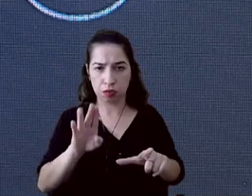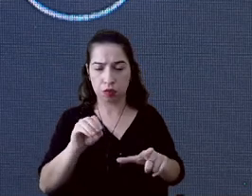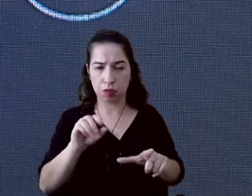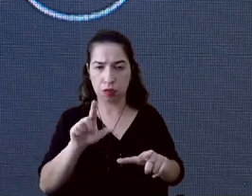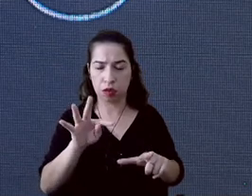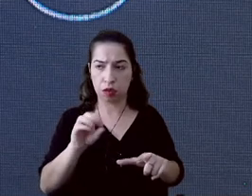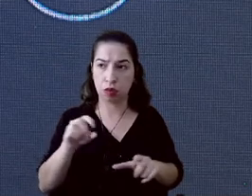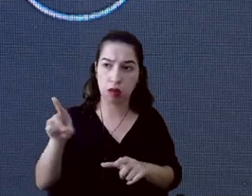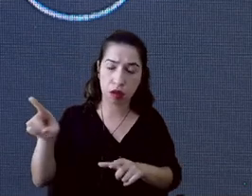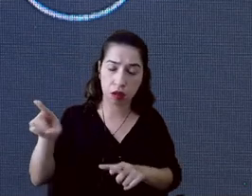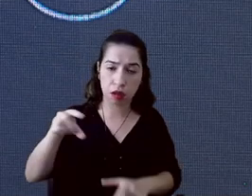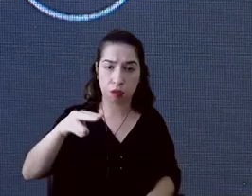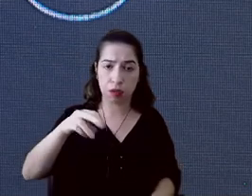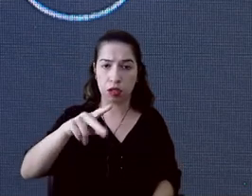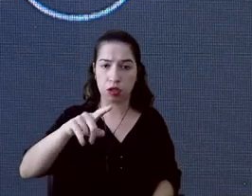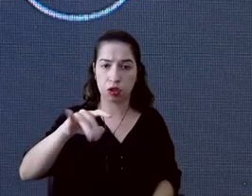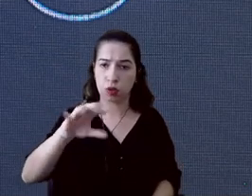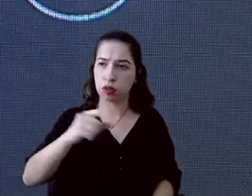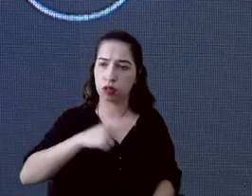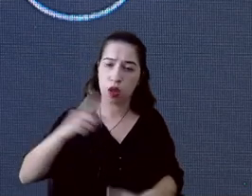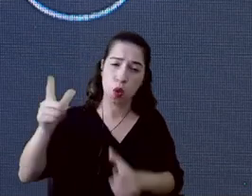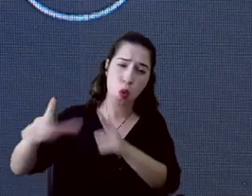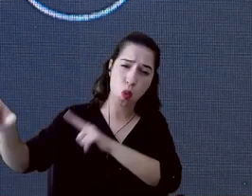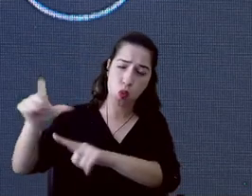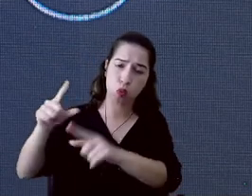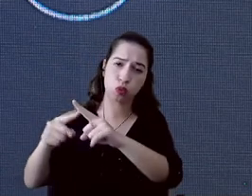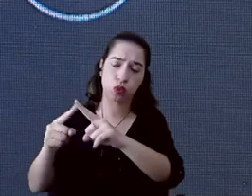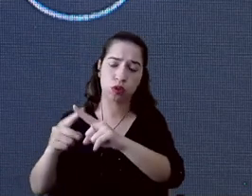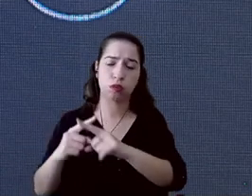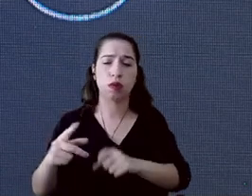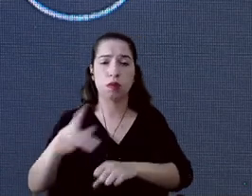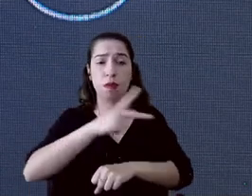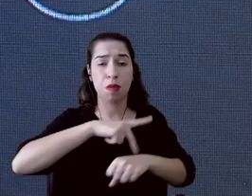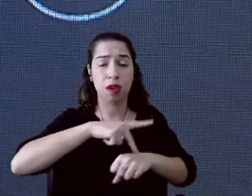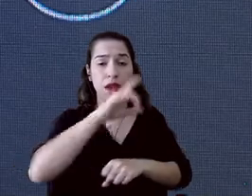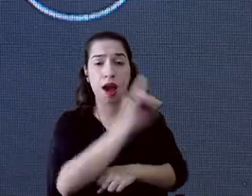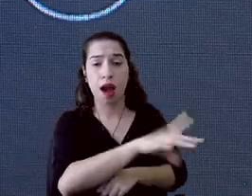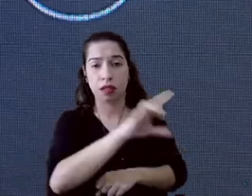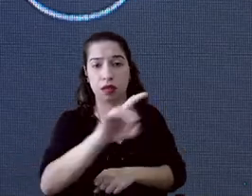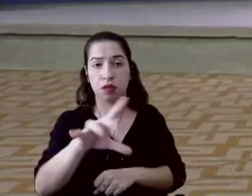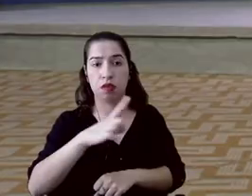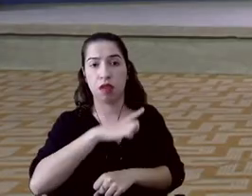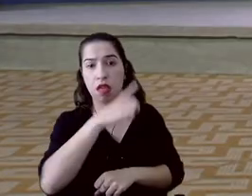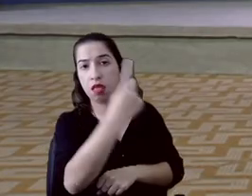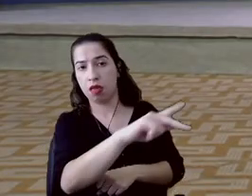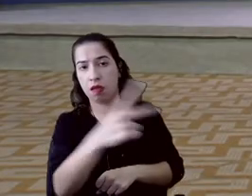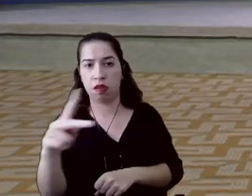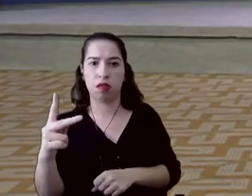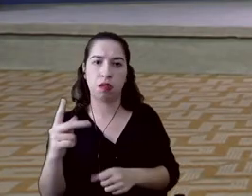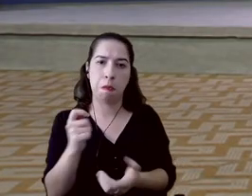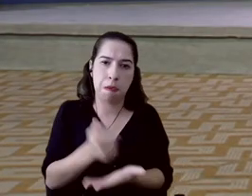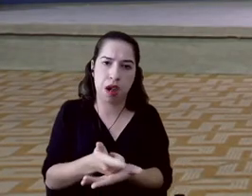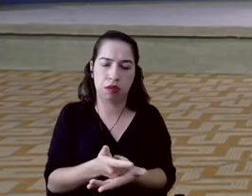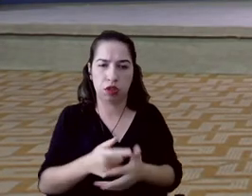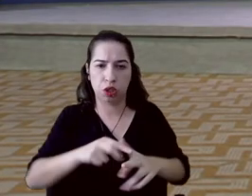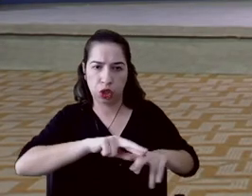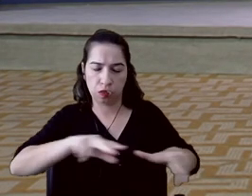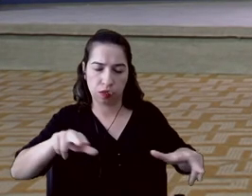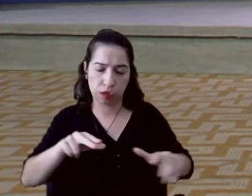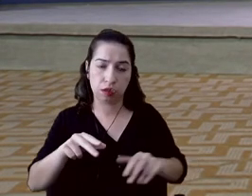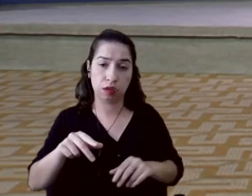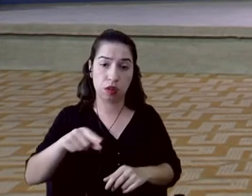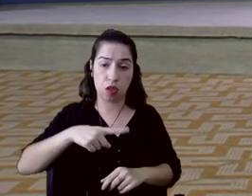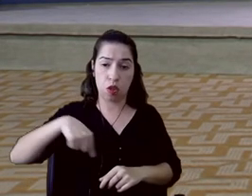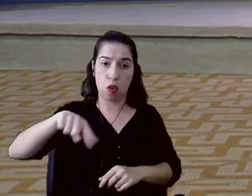tem pago fácil Tem cada país tem os seus meios de pagamento faz a gente junta tudo isso e